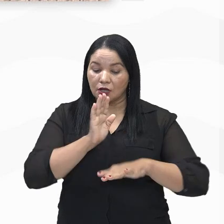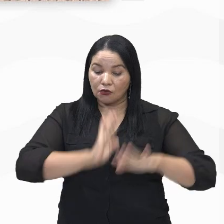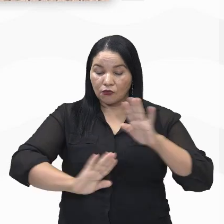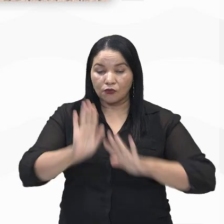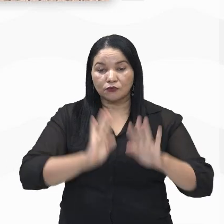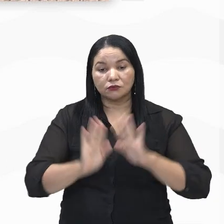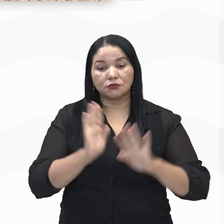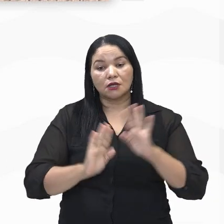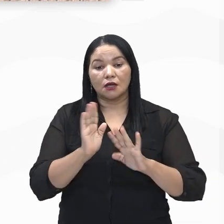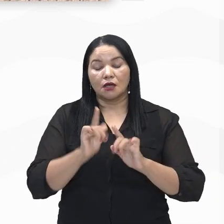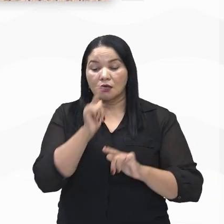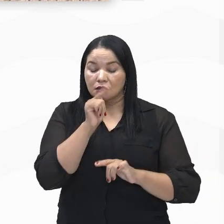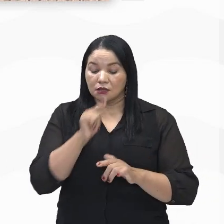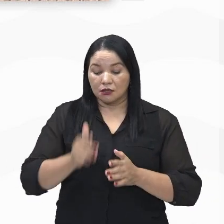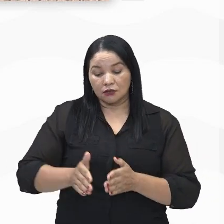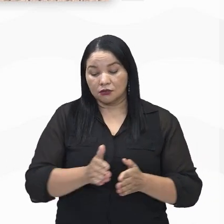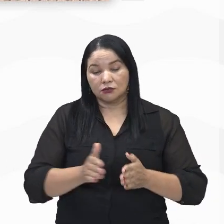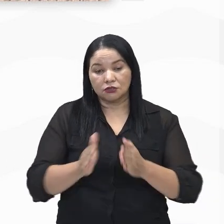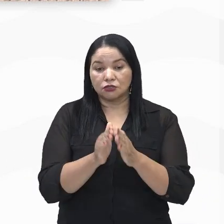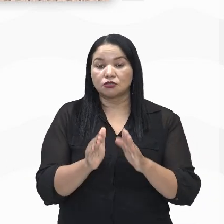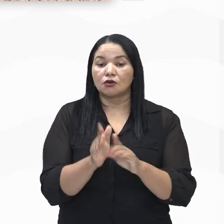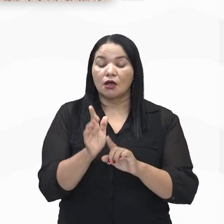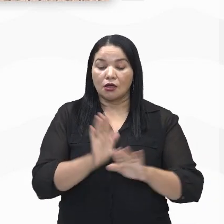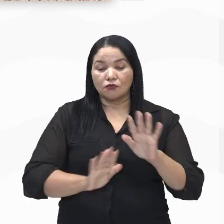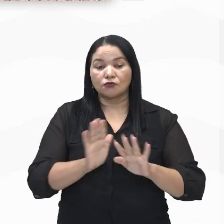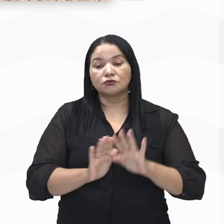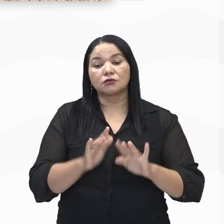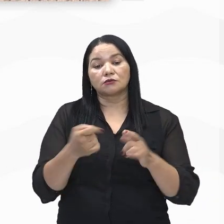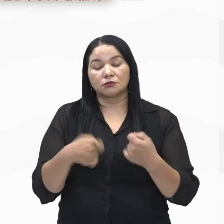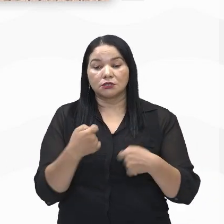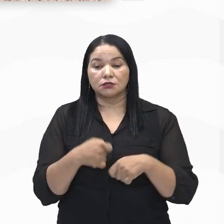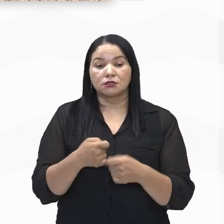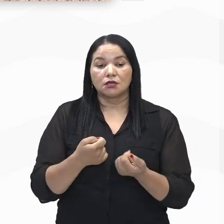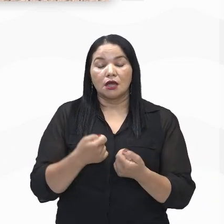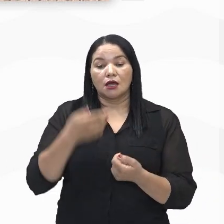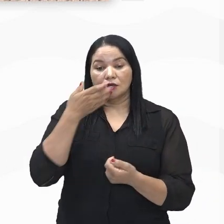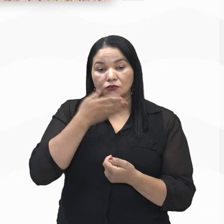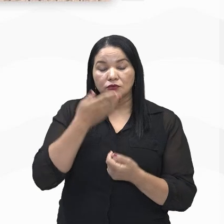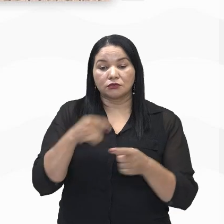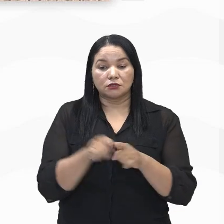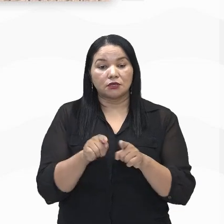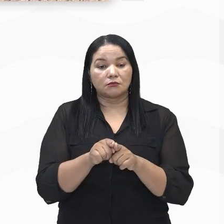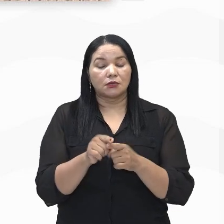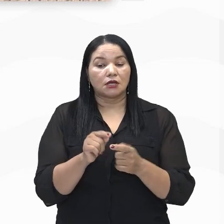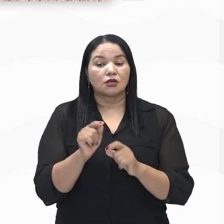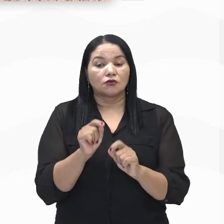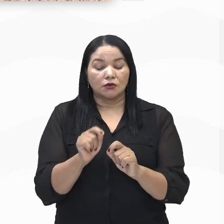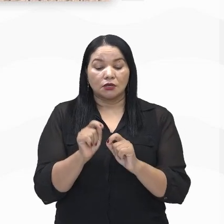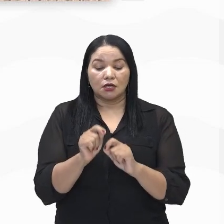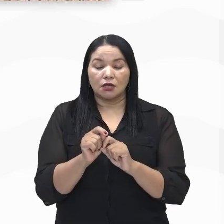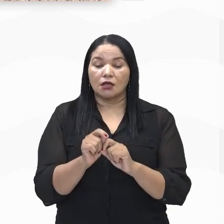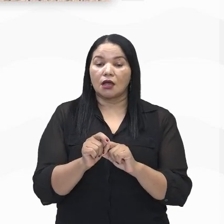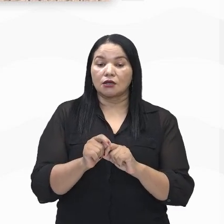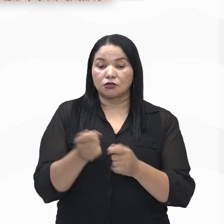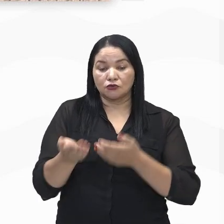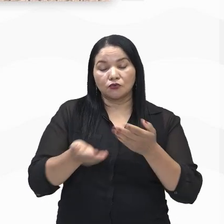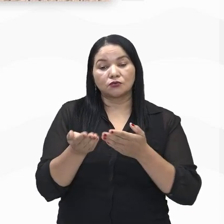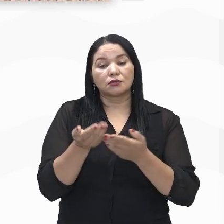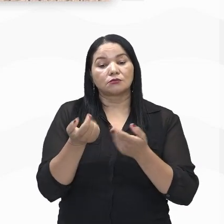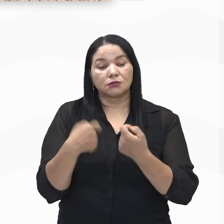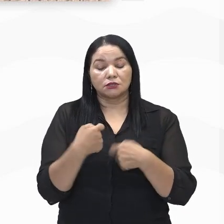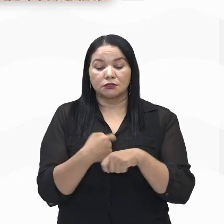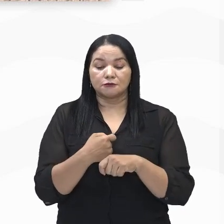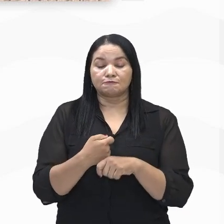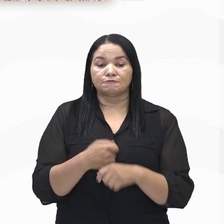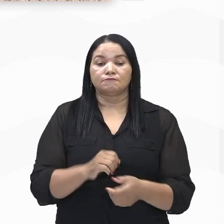dos nossos mananciais, das águas doces, do tratamento de água e procurar meios aí de tratar também da nossa